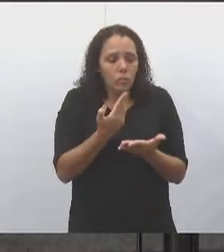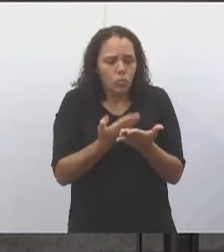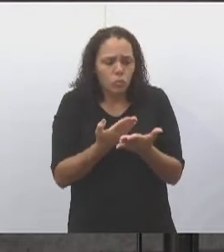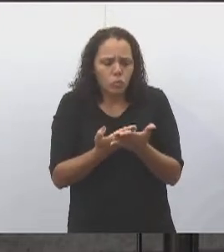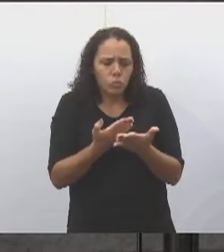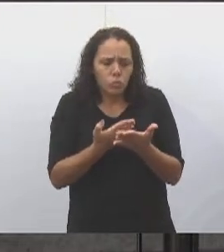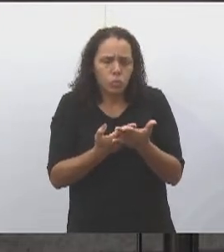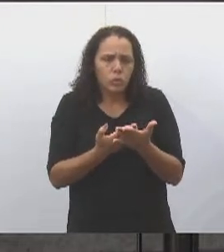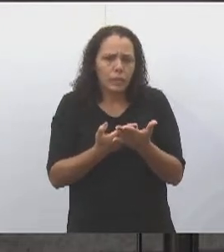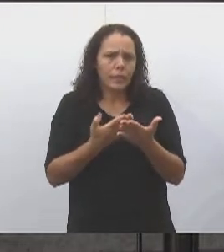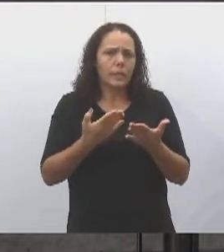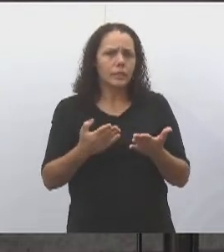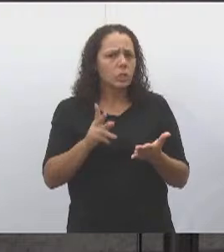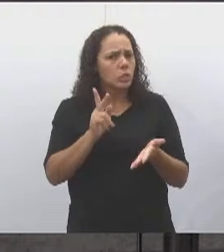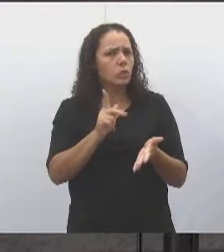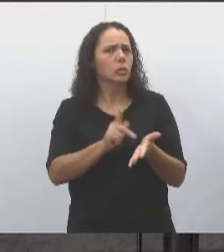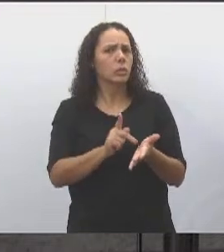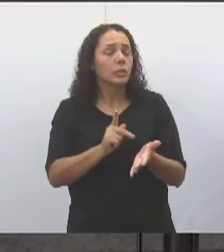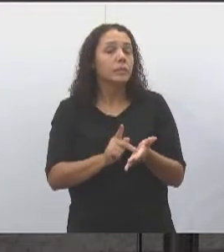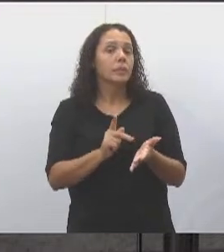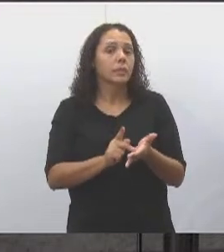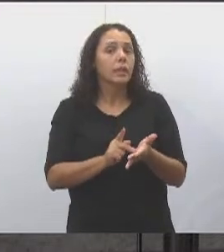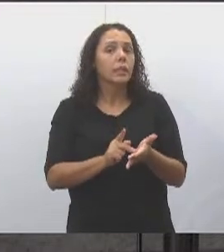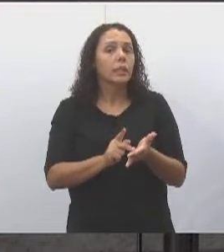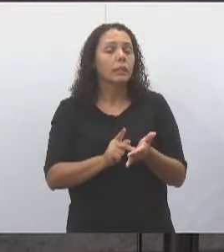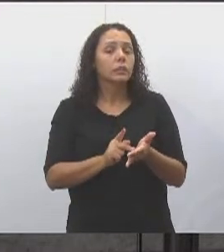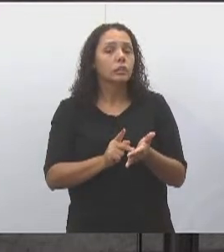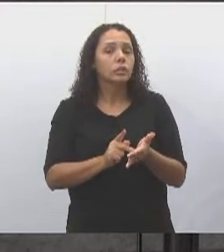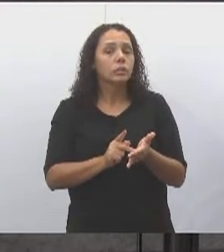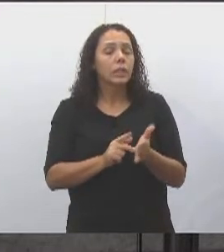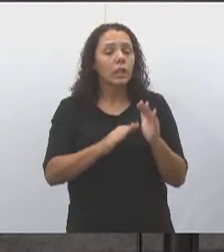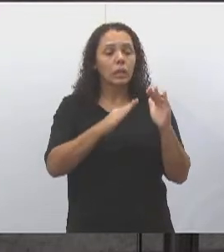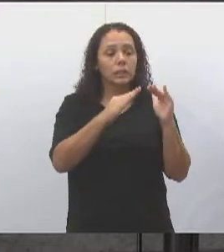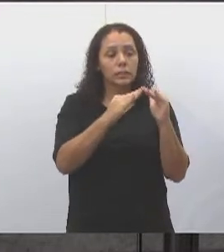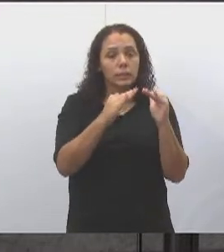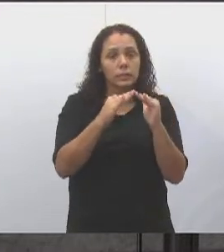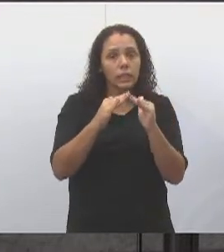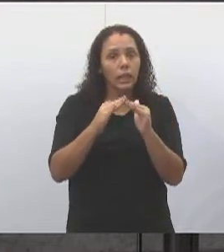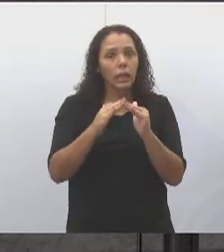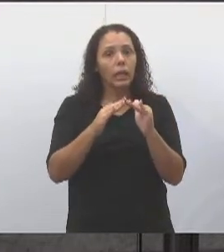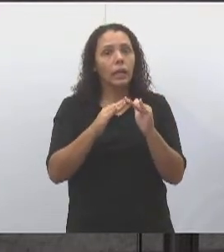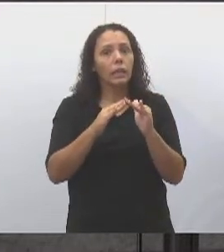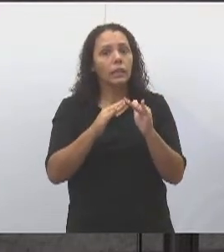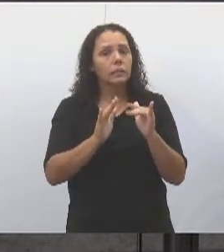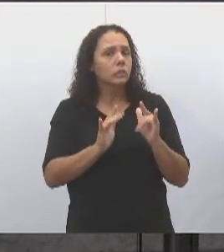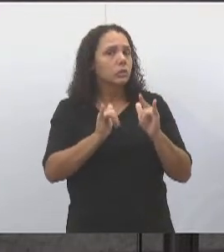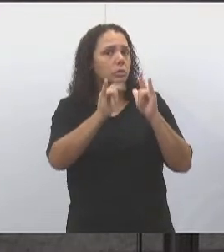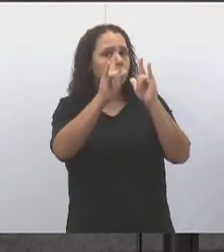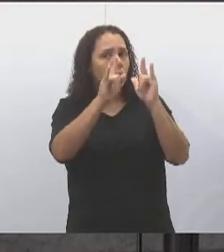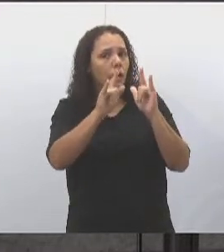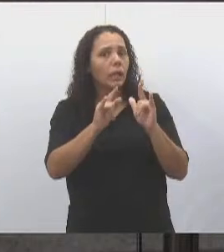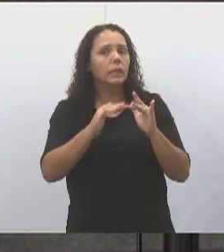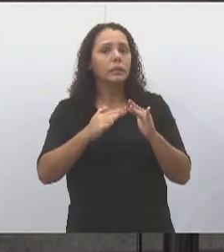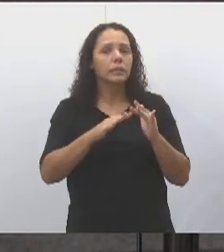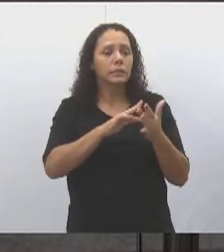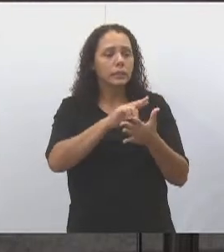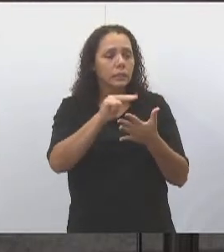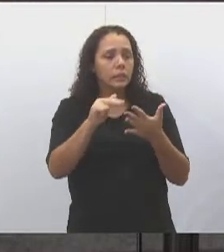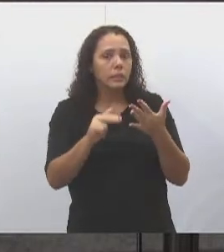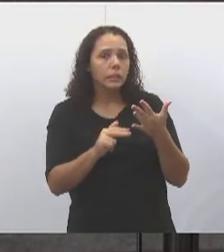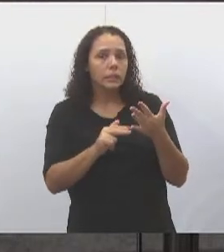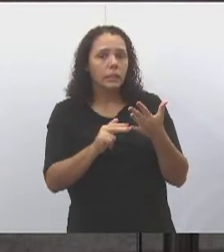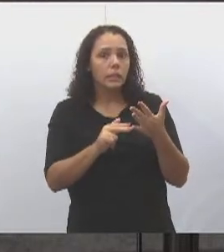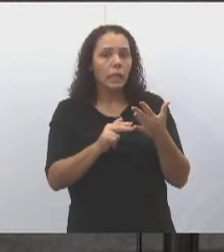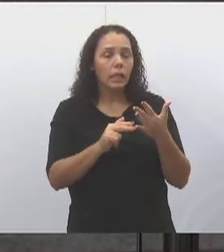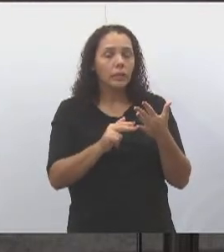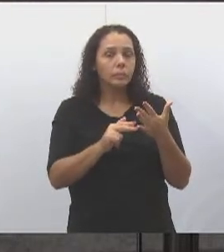a malha dos imóveis aqui, ela atende muito mais o interesse dos